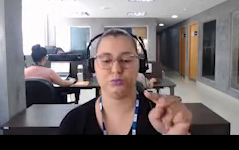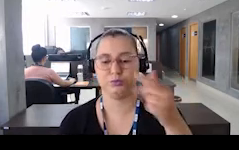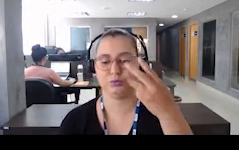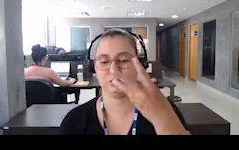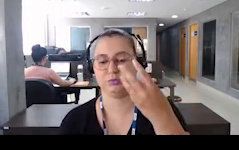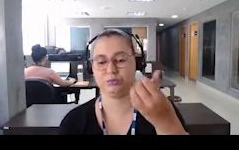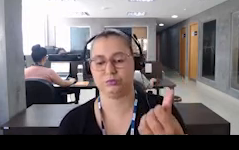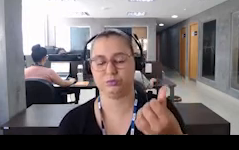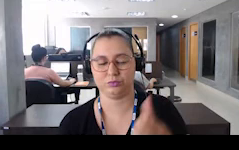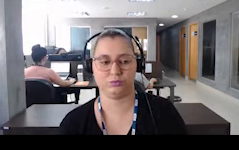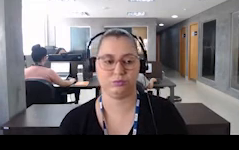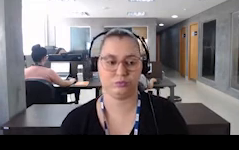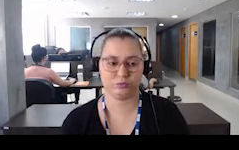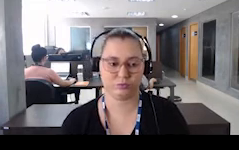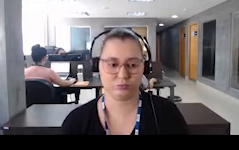11,36.